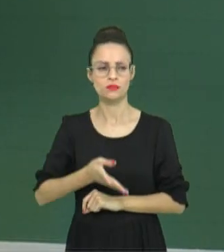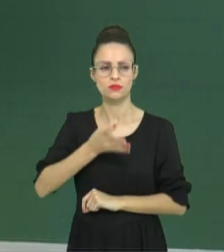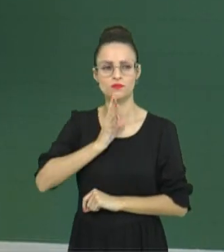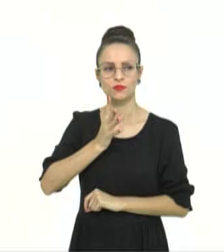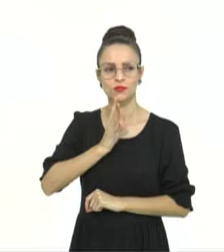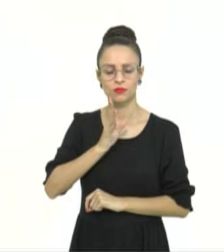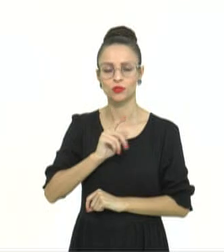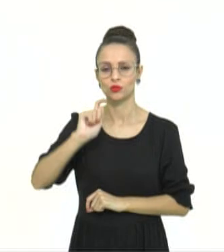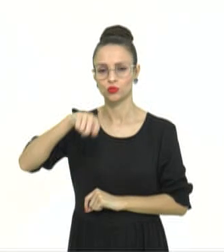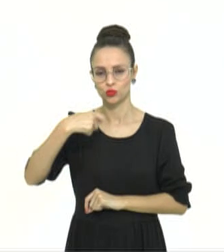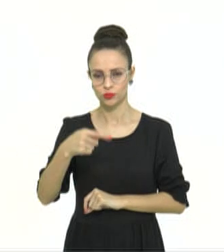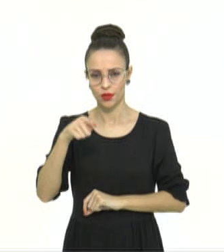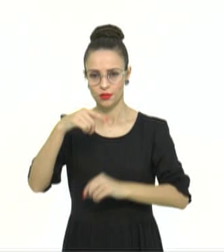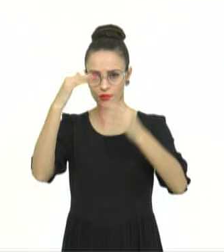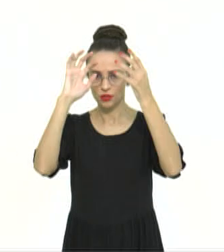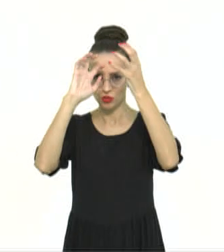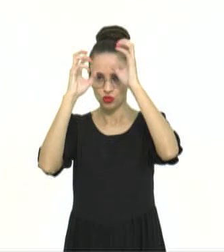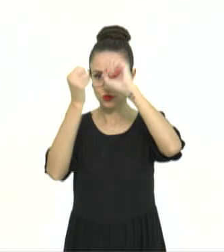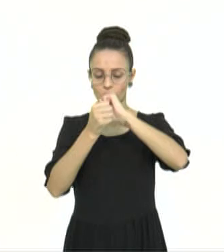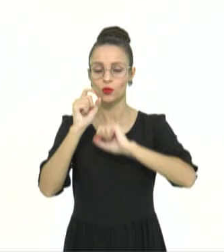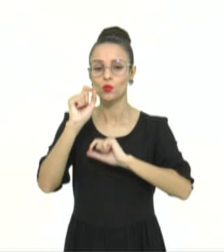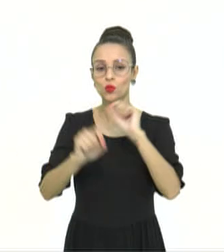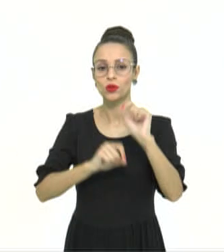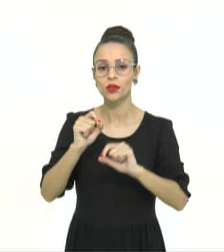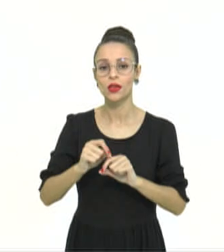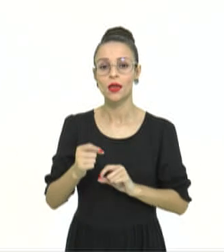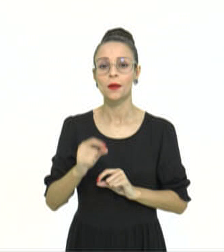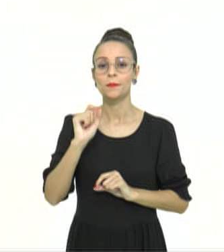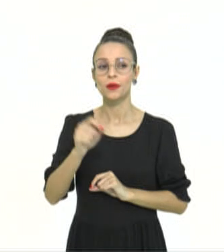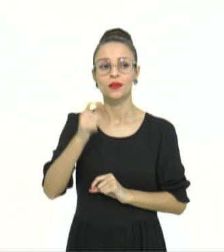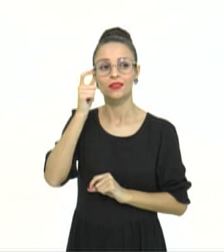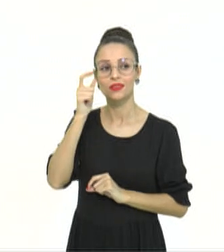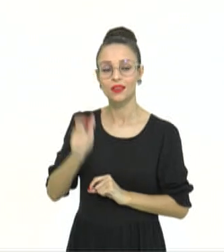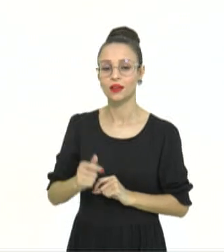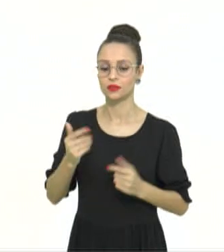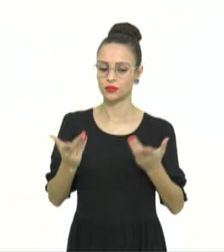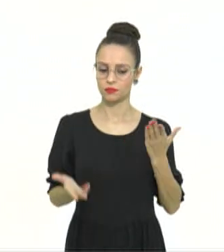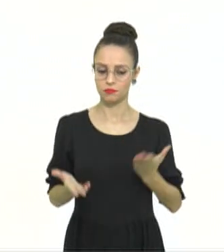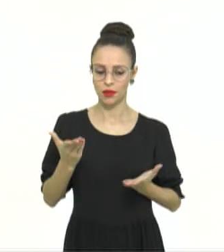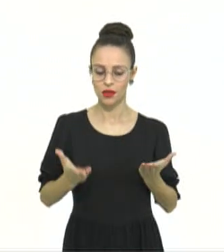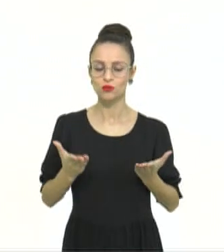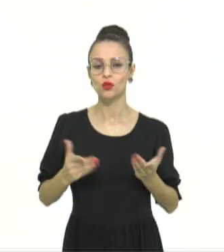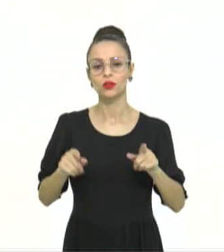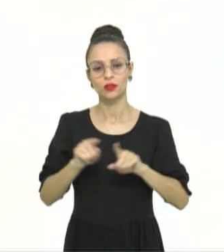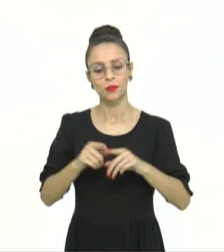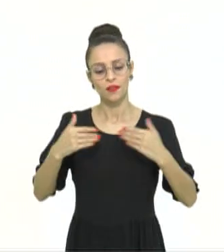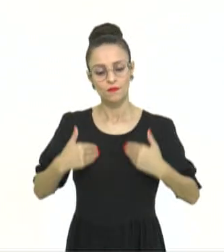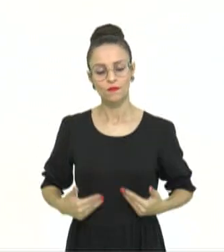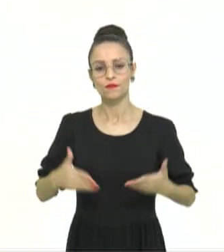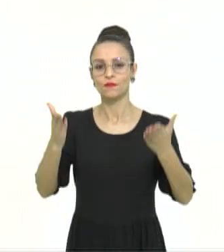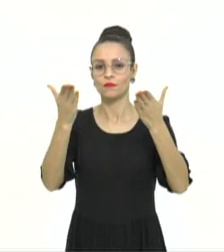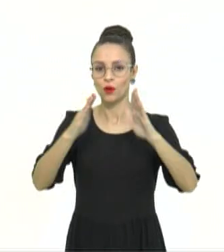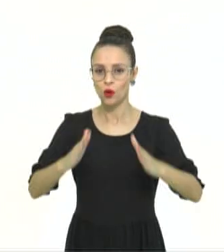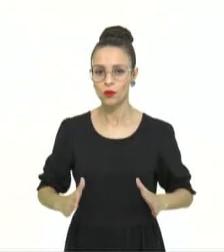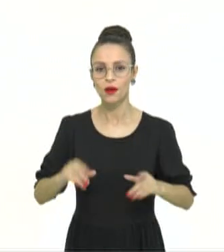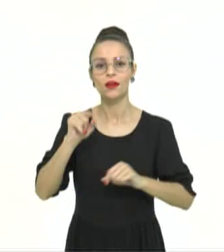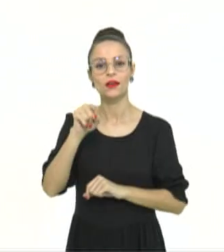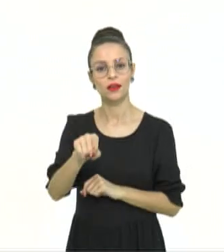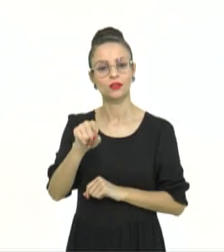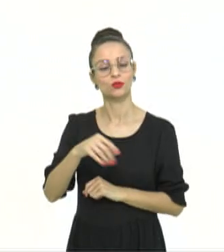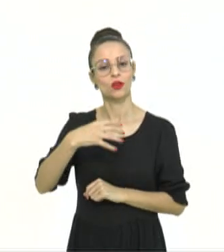E o que eles geram? Eles geram aflições por conta do interesse aí do peso e a forma corporal. Então esse é um